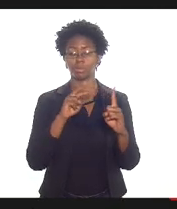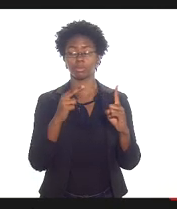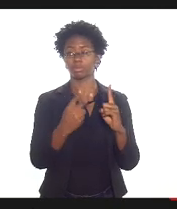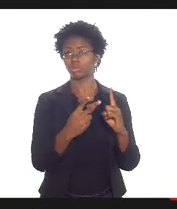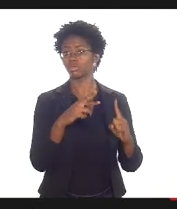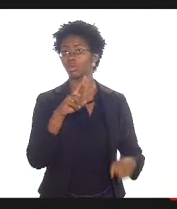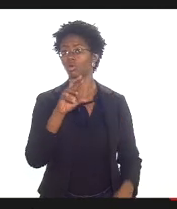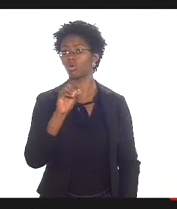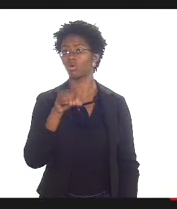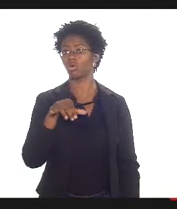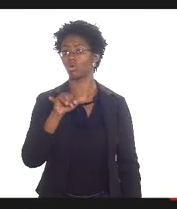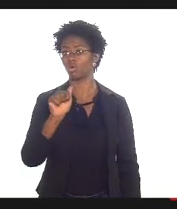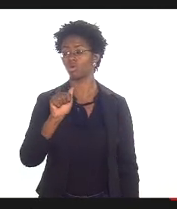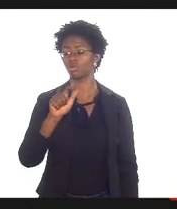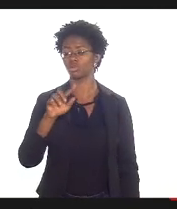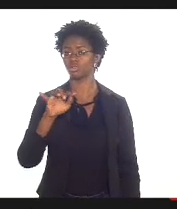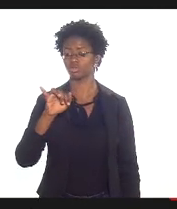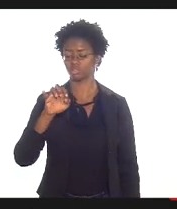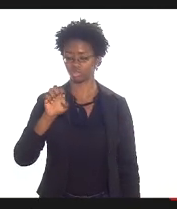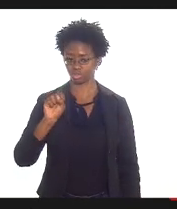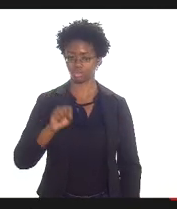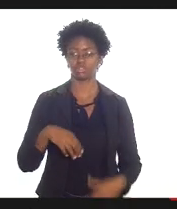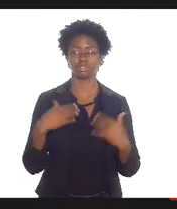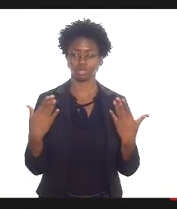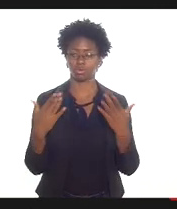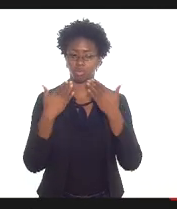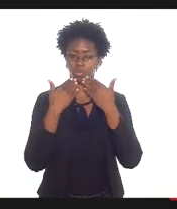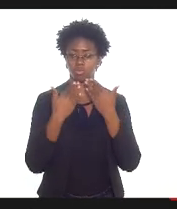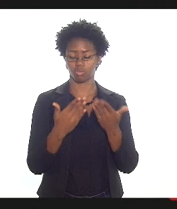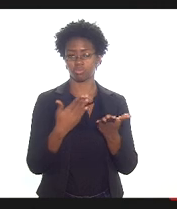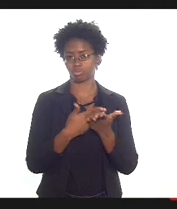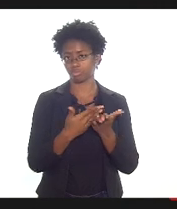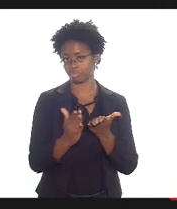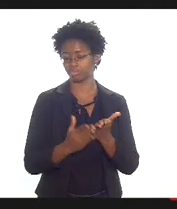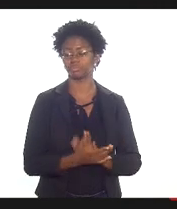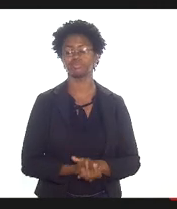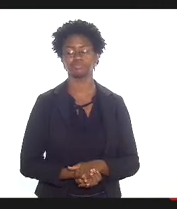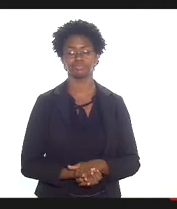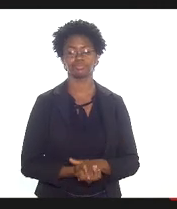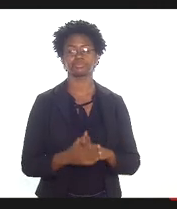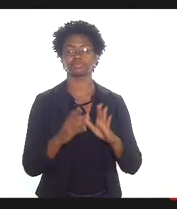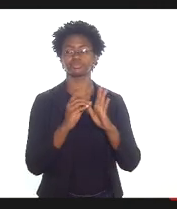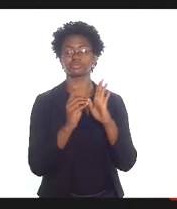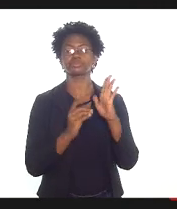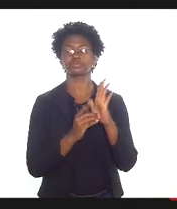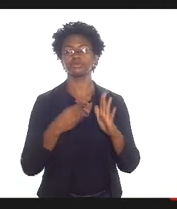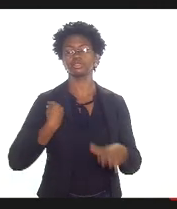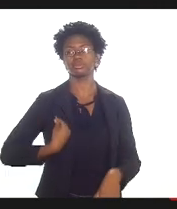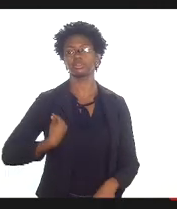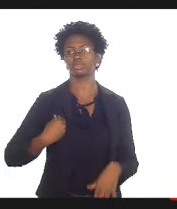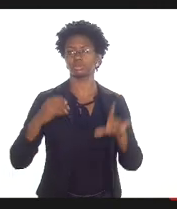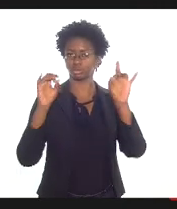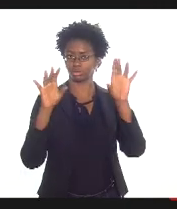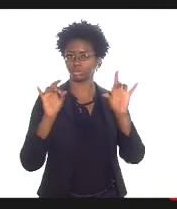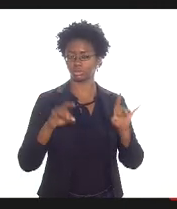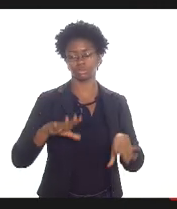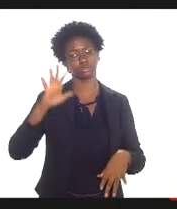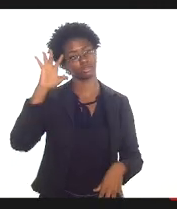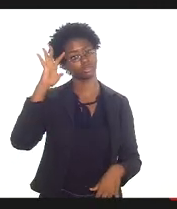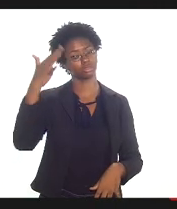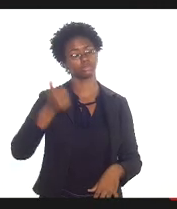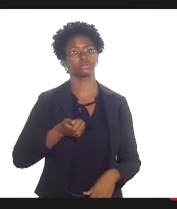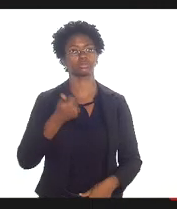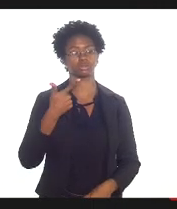royalties. Então, começando aqui pelo decreto das participações especiais e pela resolução